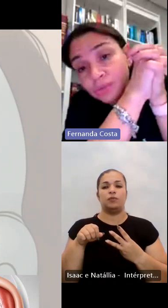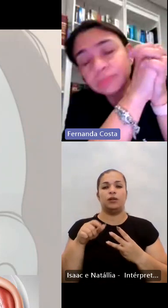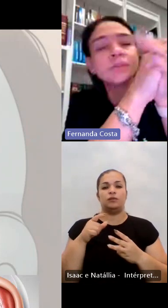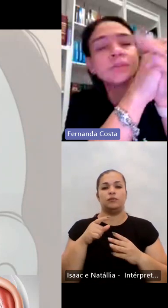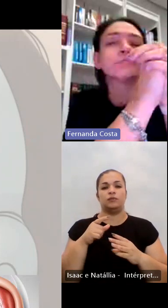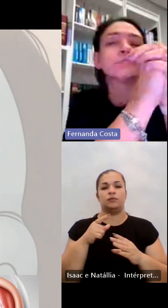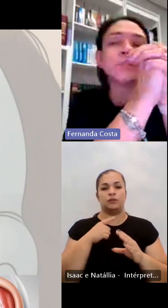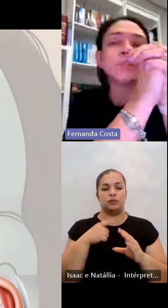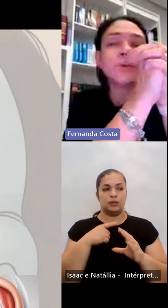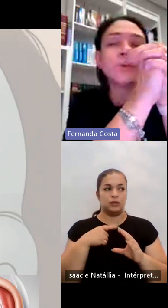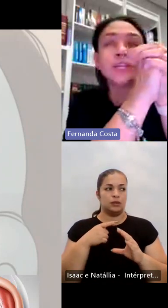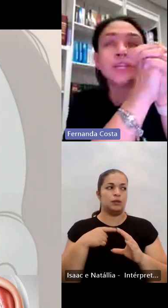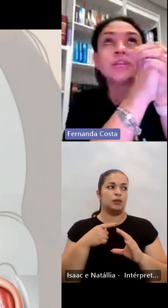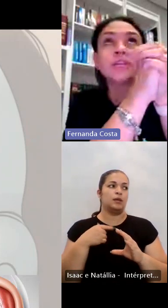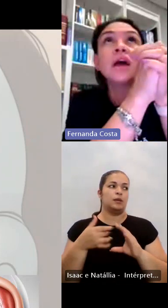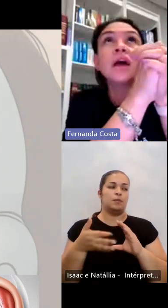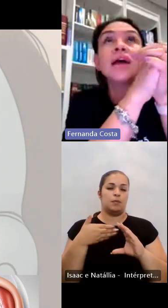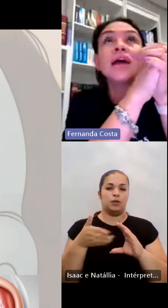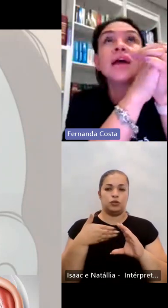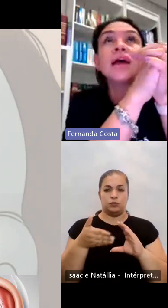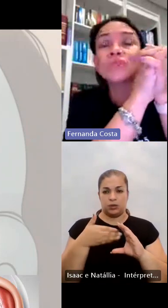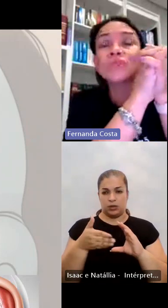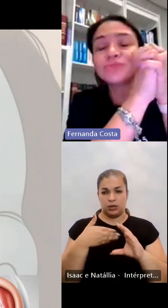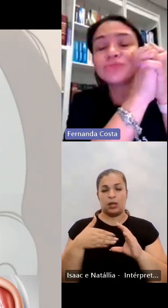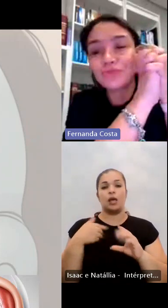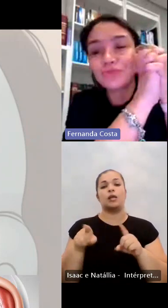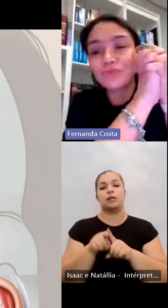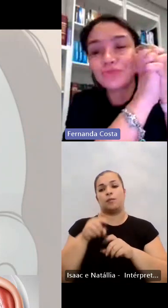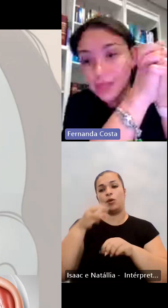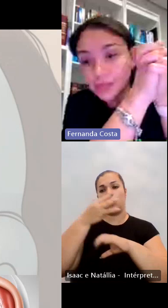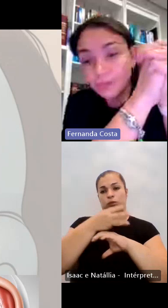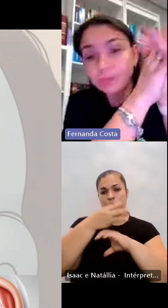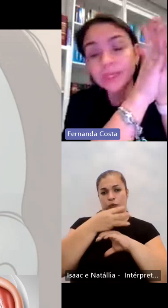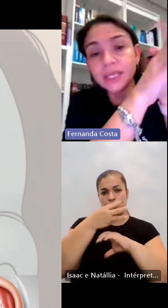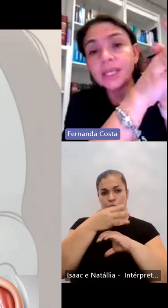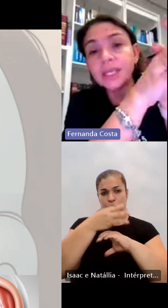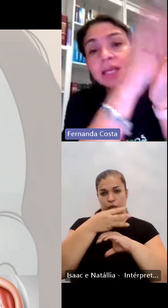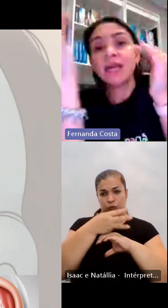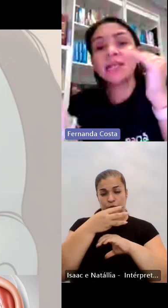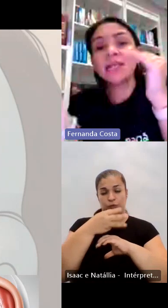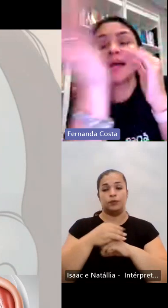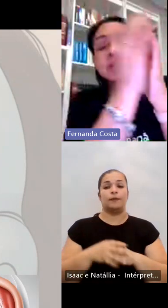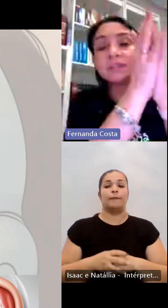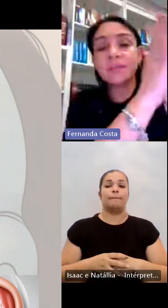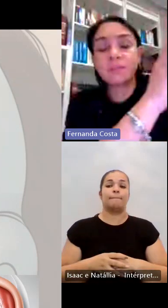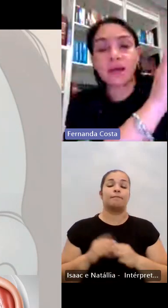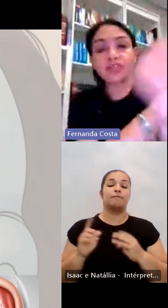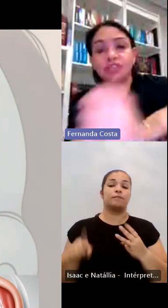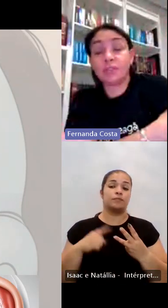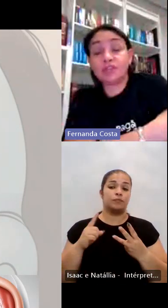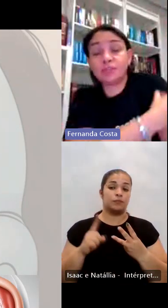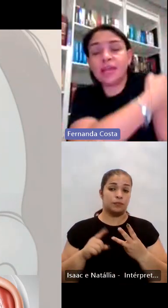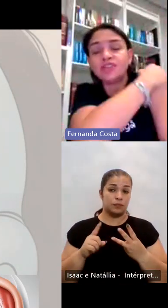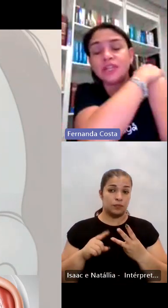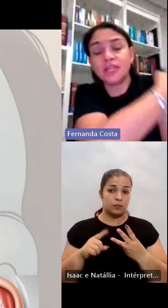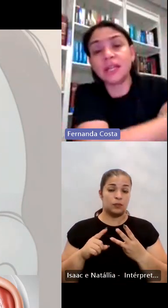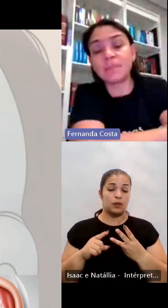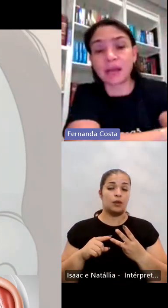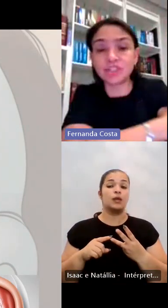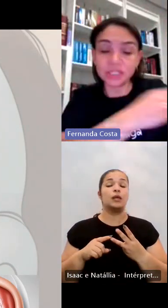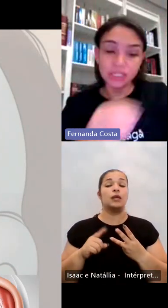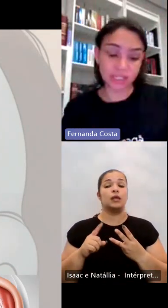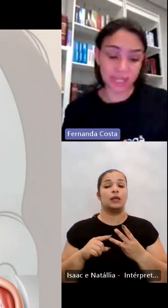médio. Nossa, toda hora, gente. Os ossículos do ouvido médio. E na parte média,